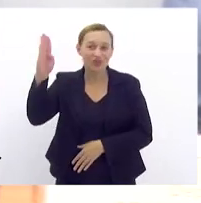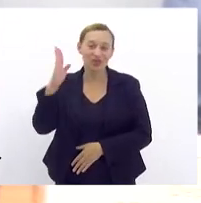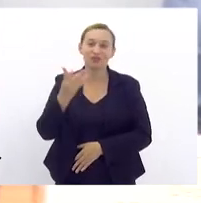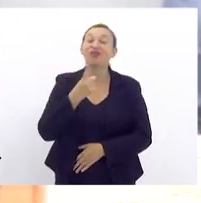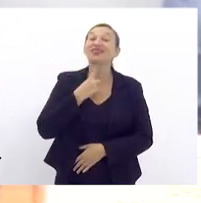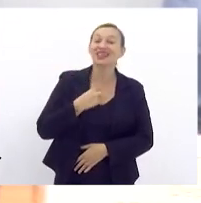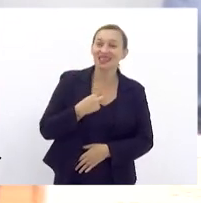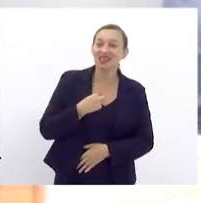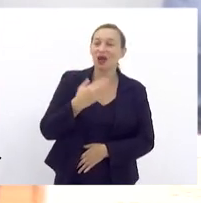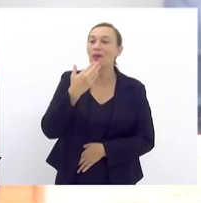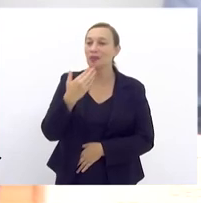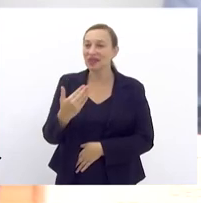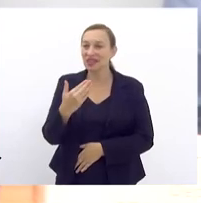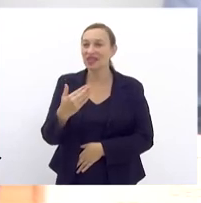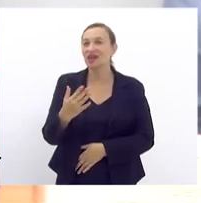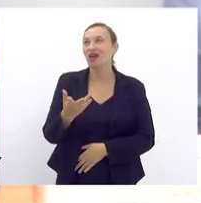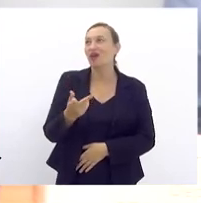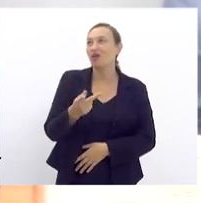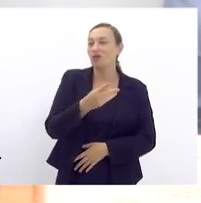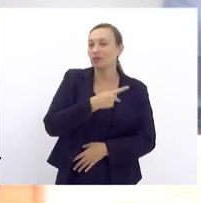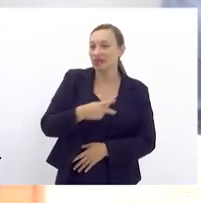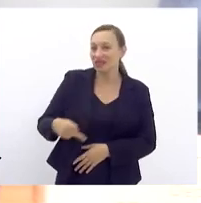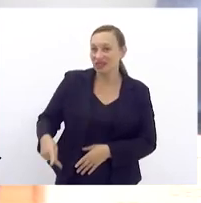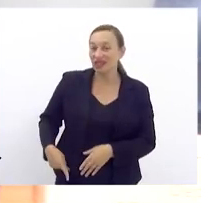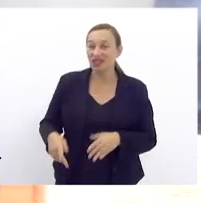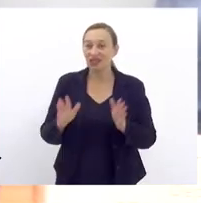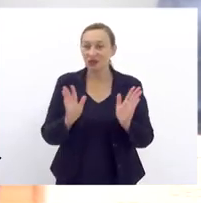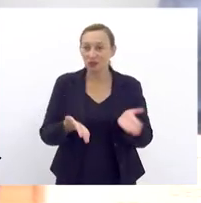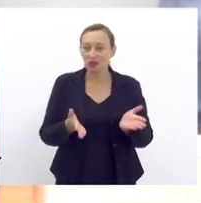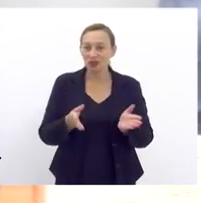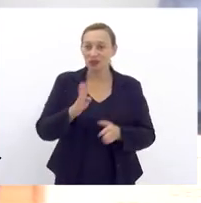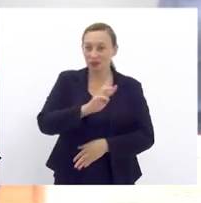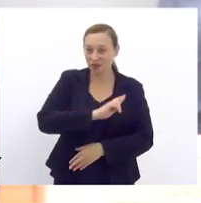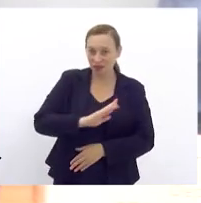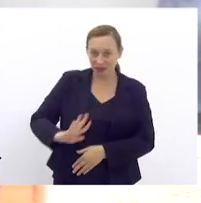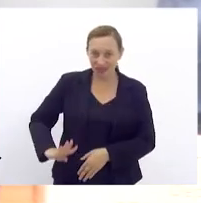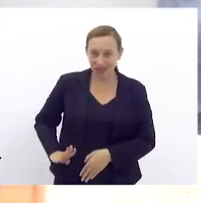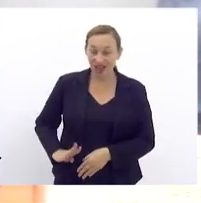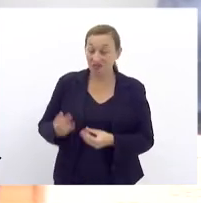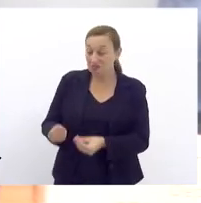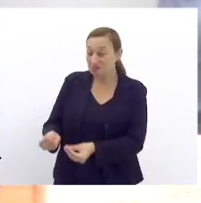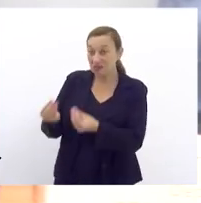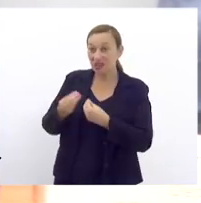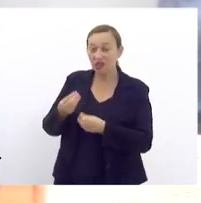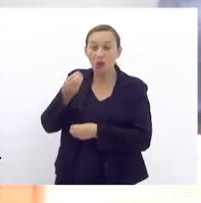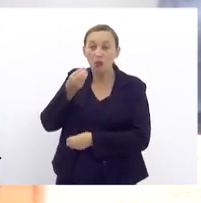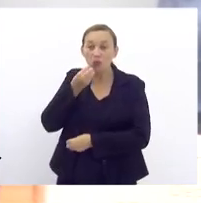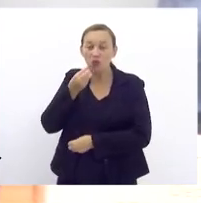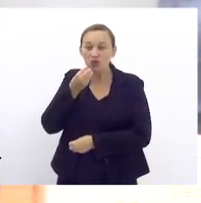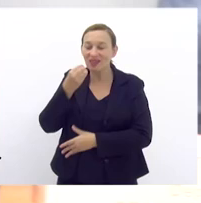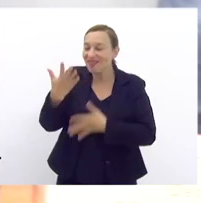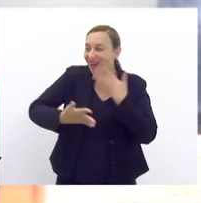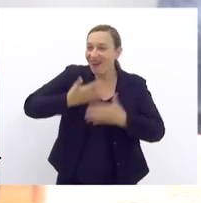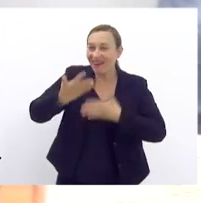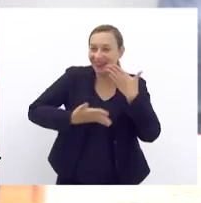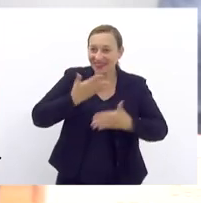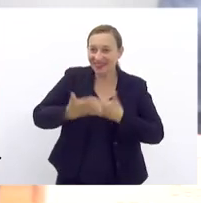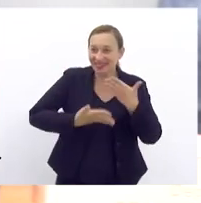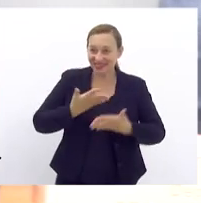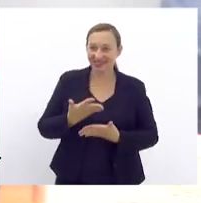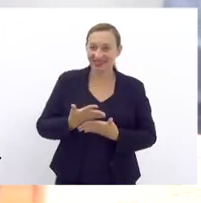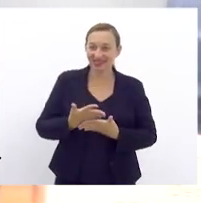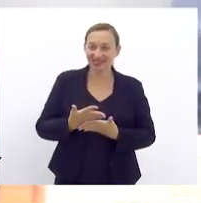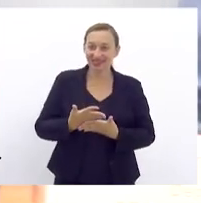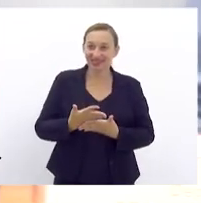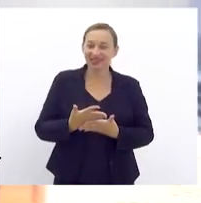quando pedi ao presidente hoje Presidente Bacelar que me desse a chance a alegria é a honra de presidir